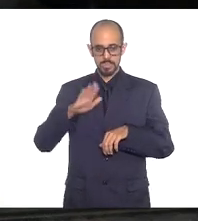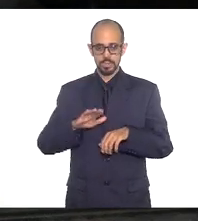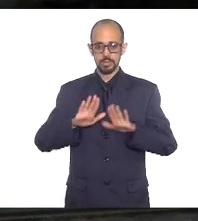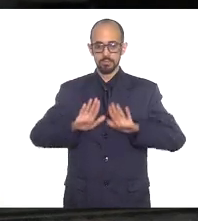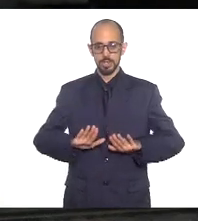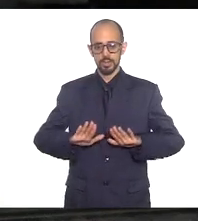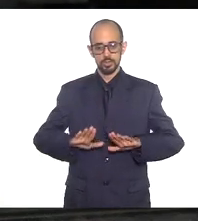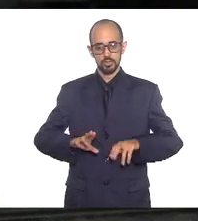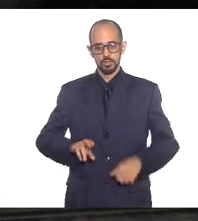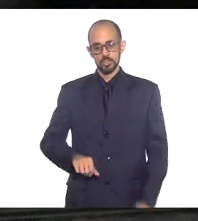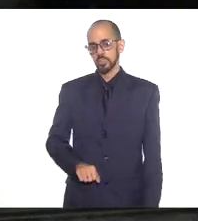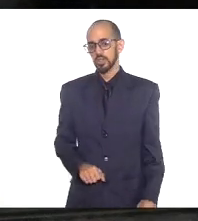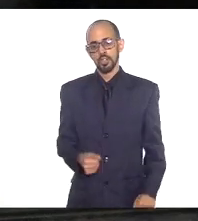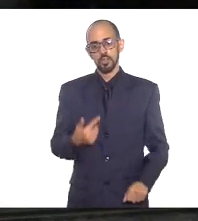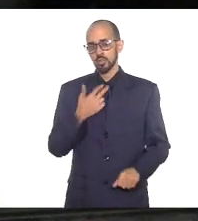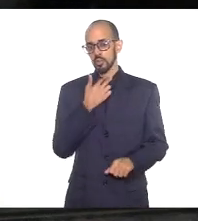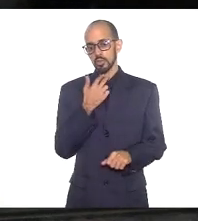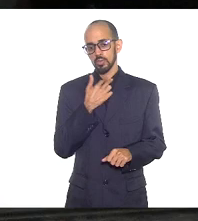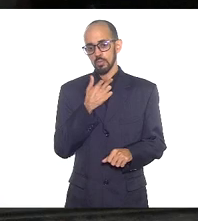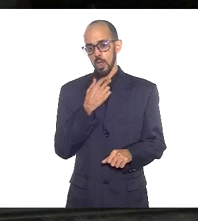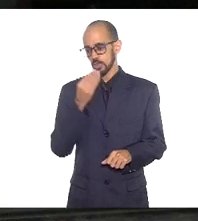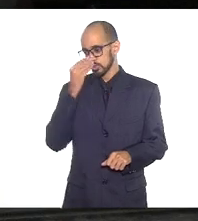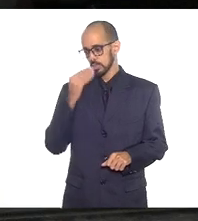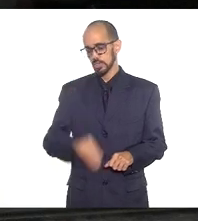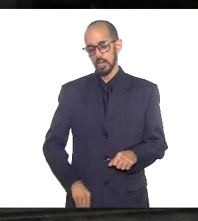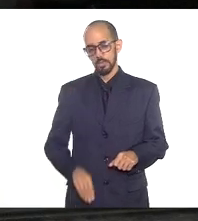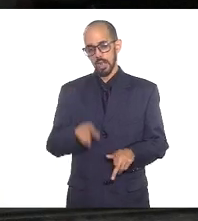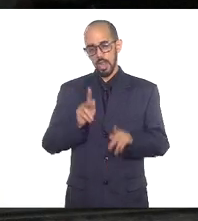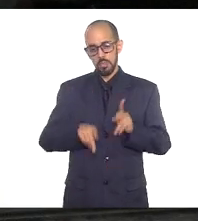mas jamais nego a população